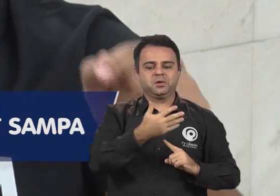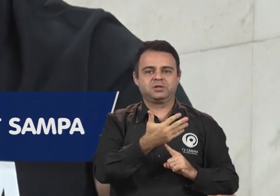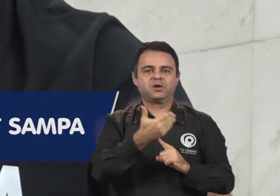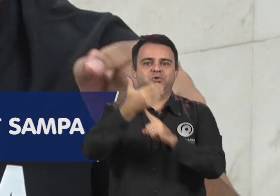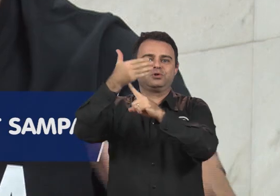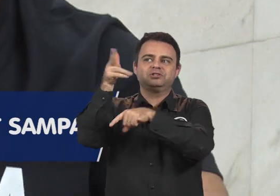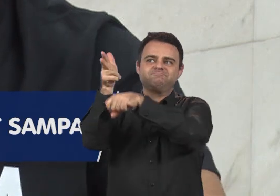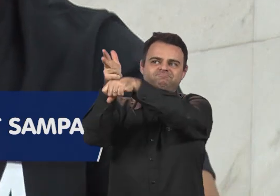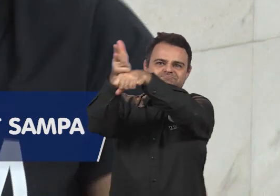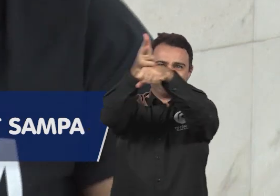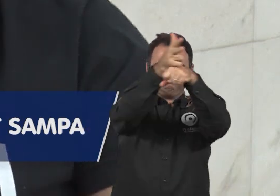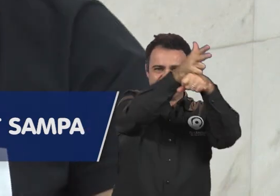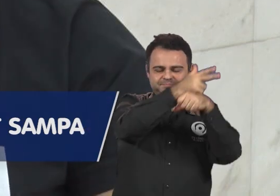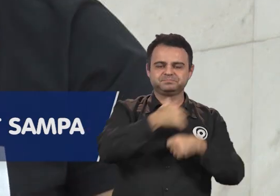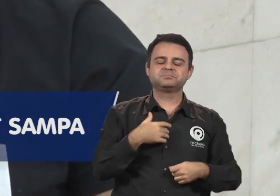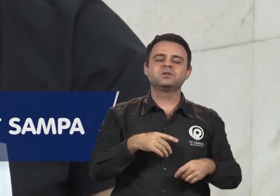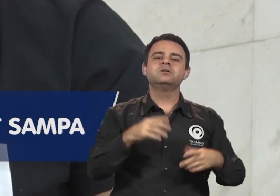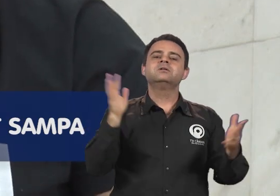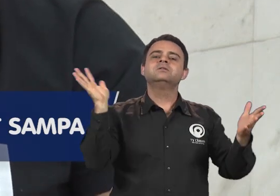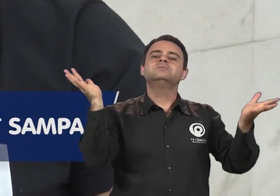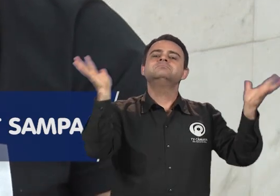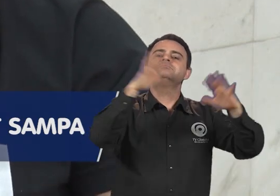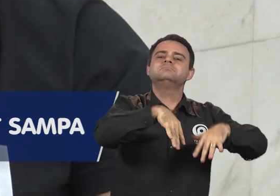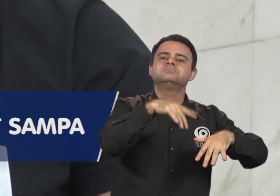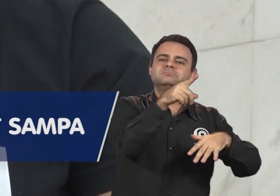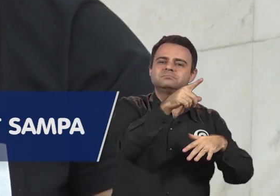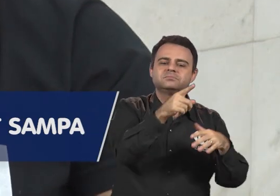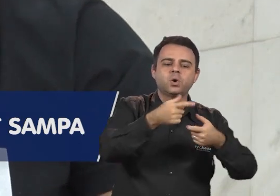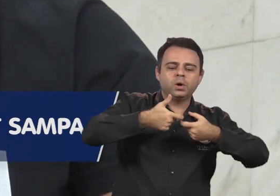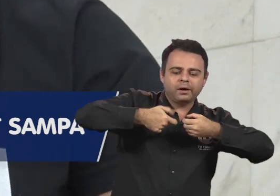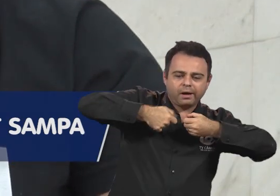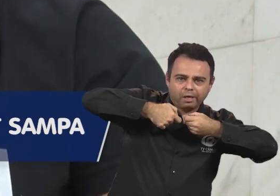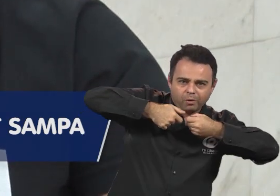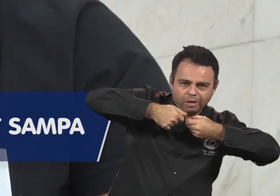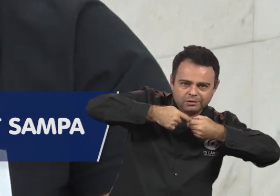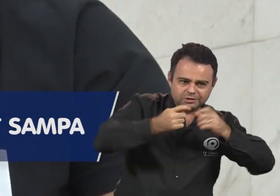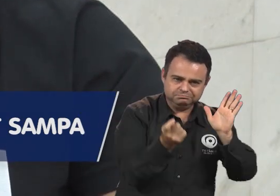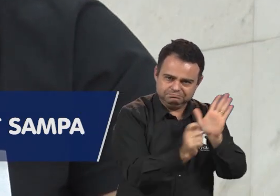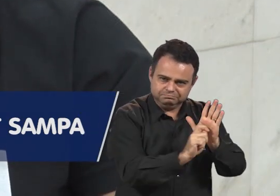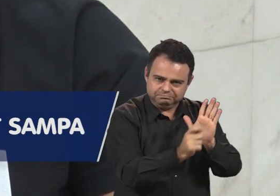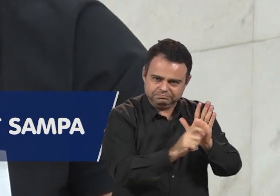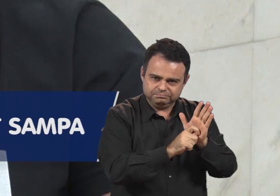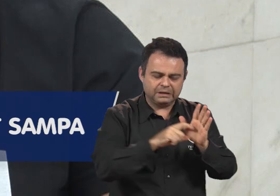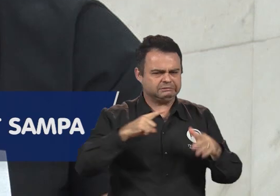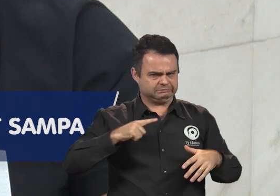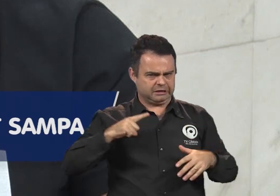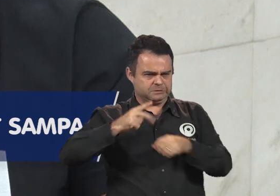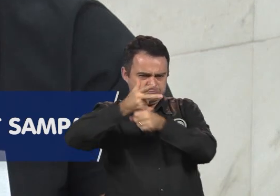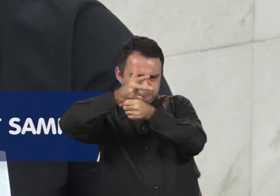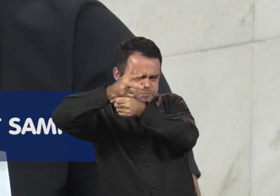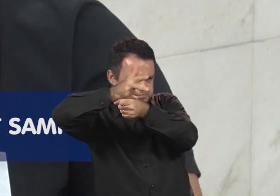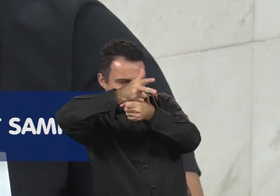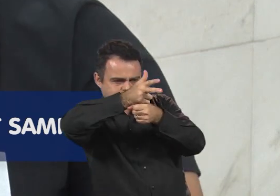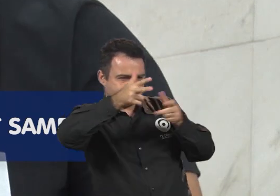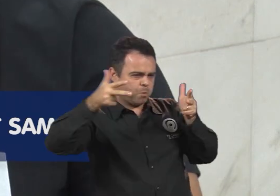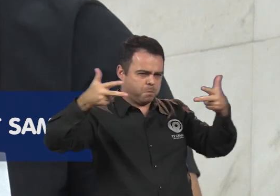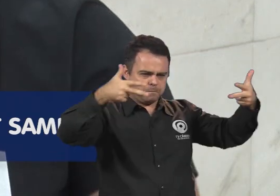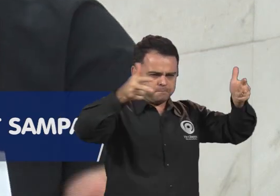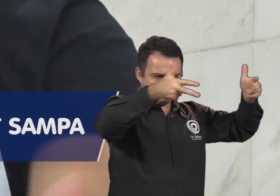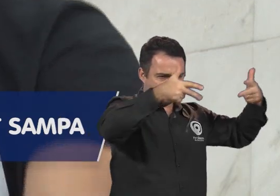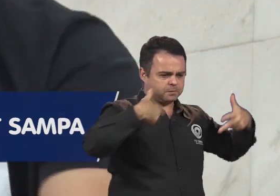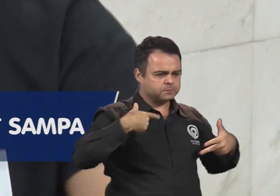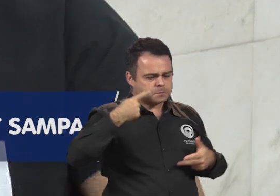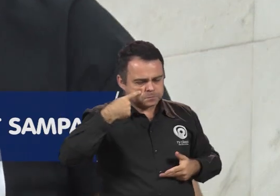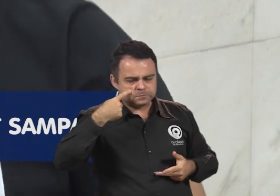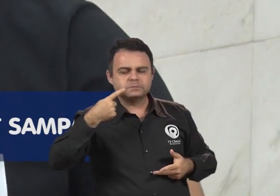A própria Cracolândia lá, eles têm um monitoramento integral da Cracolândia, então isso assegura que a